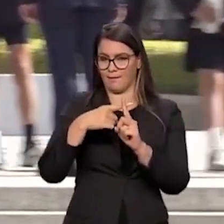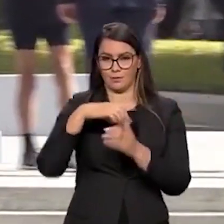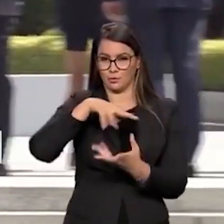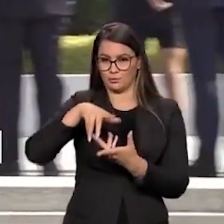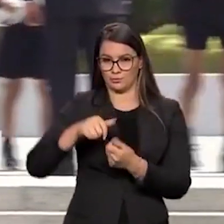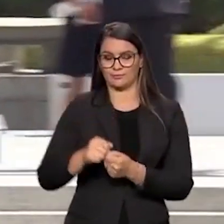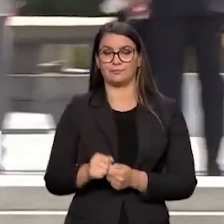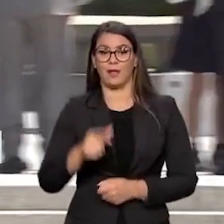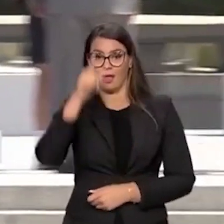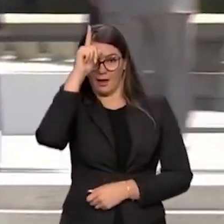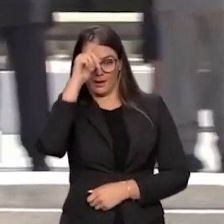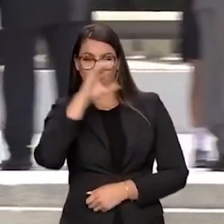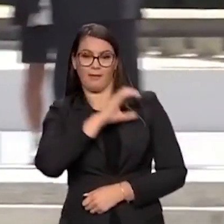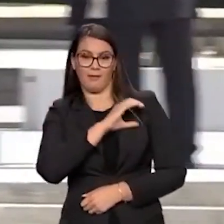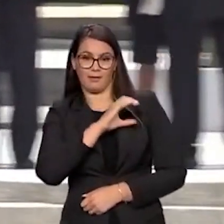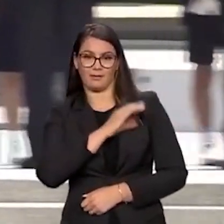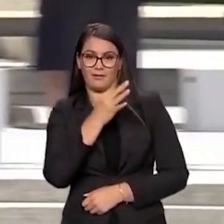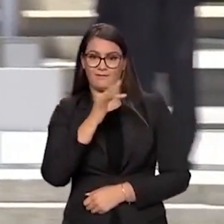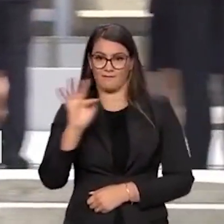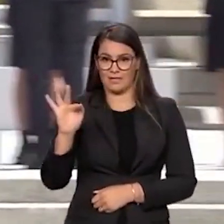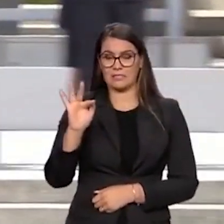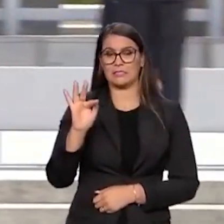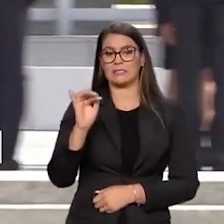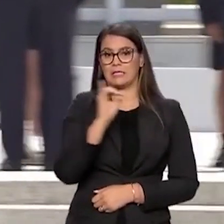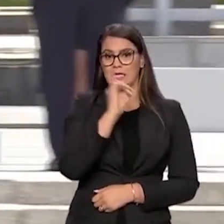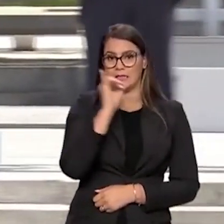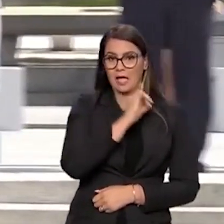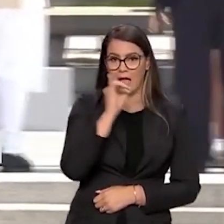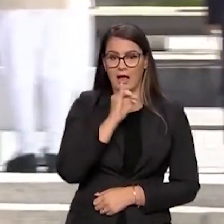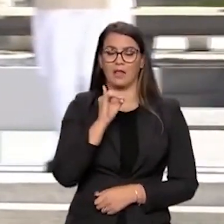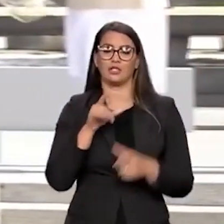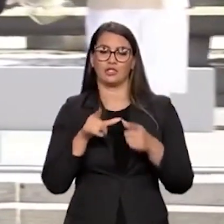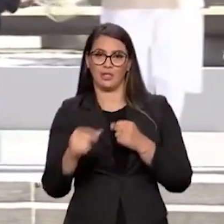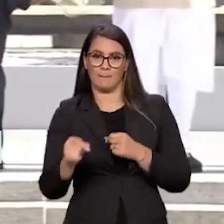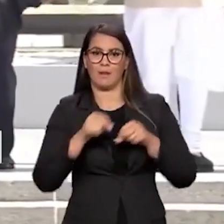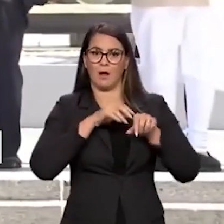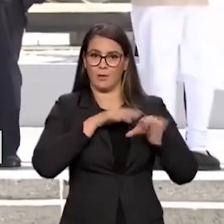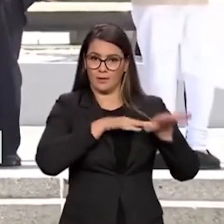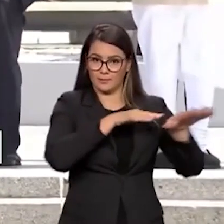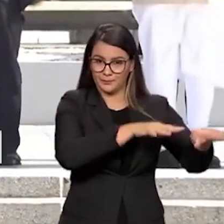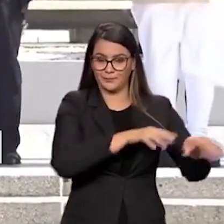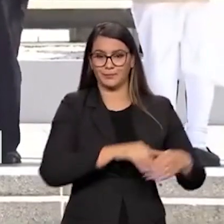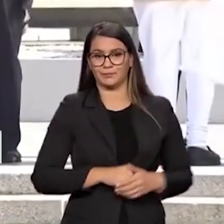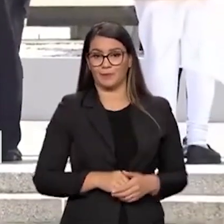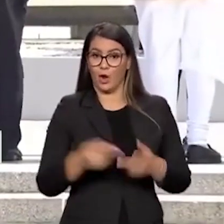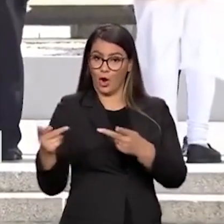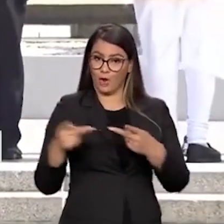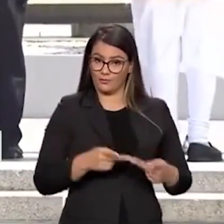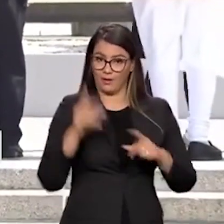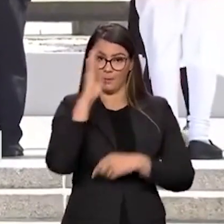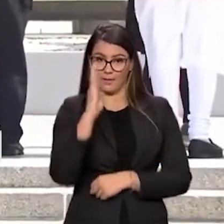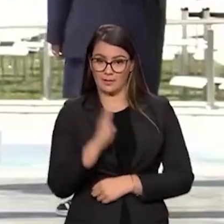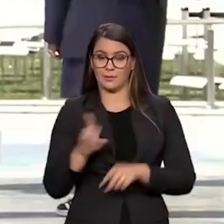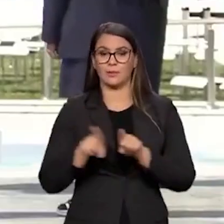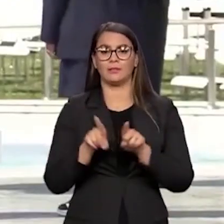Canadá, Estados Unidos, França, Itália, Japão e Reino Unido. Além do Brasil, foram convidados também para a reunião